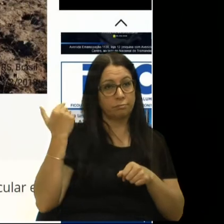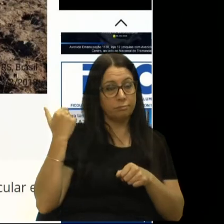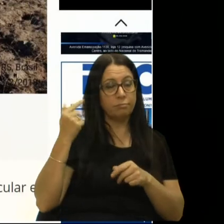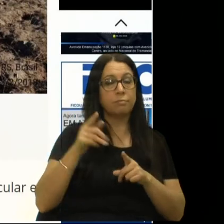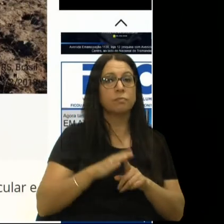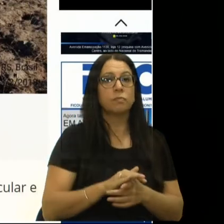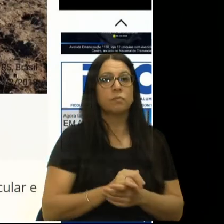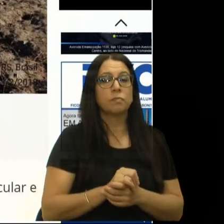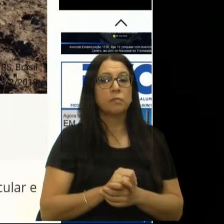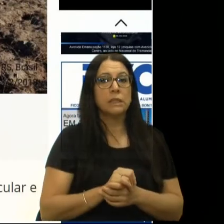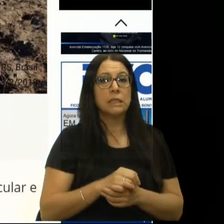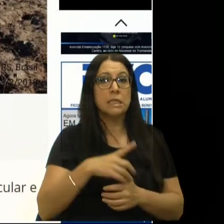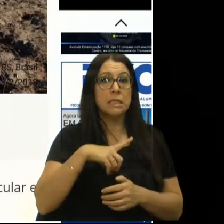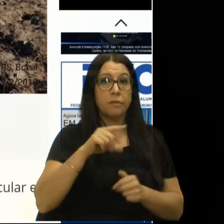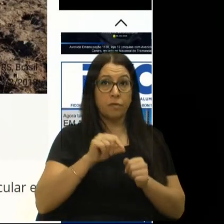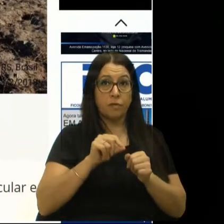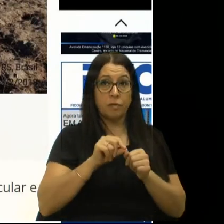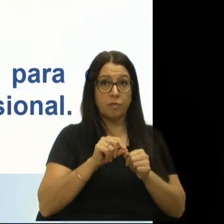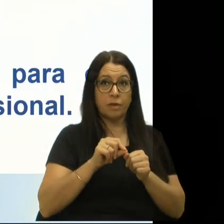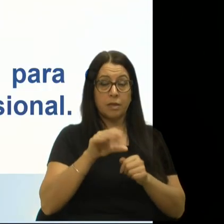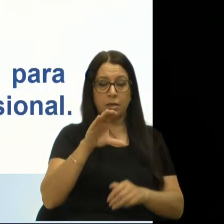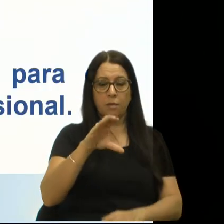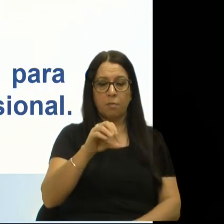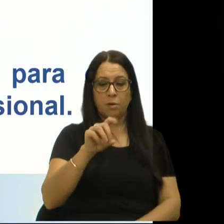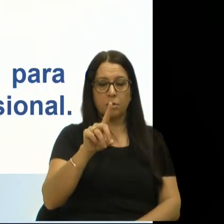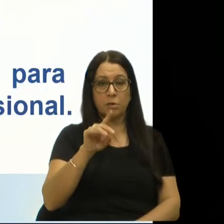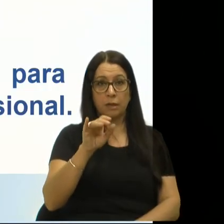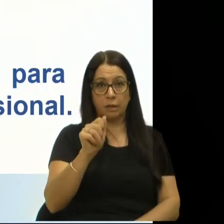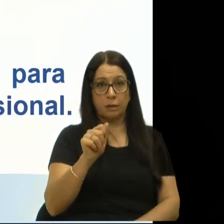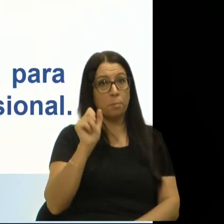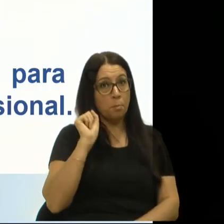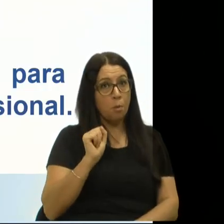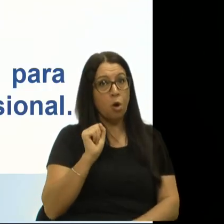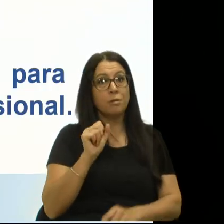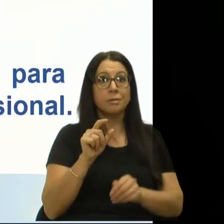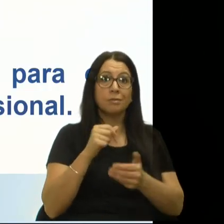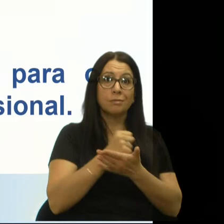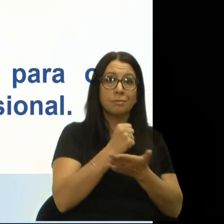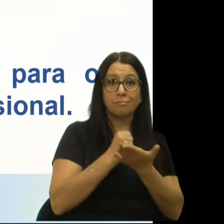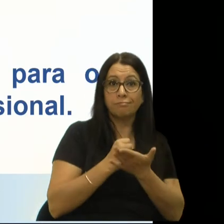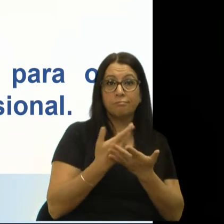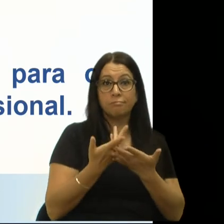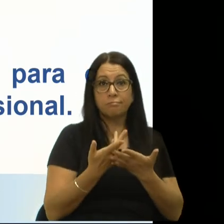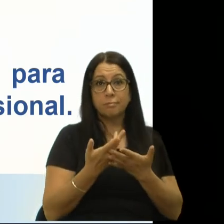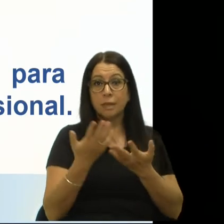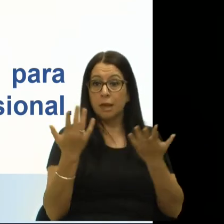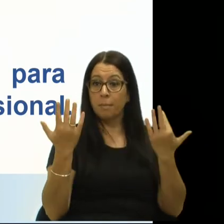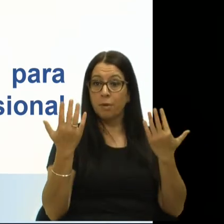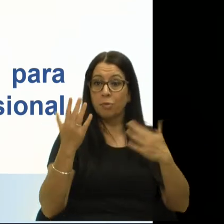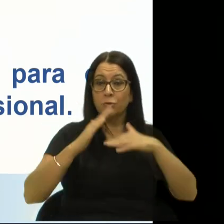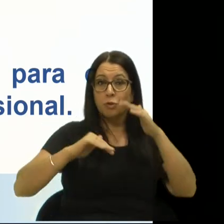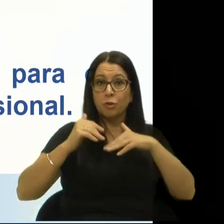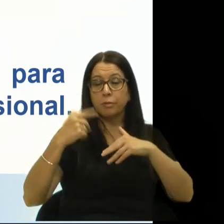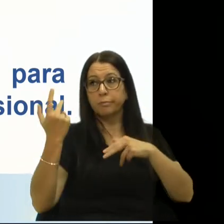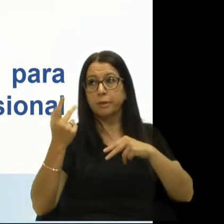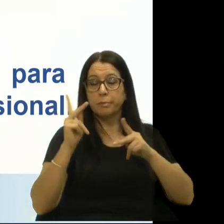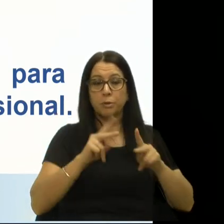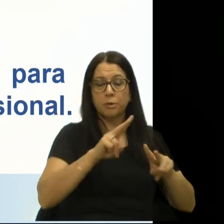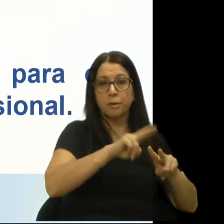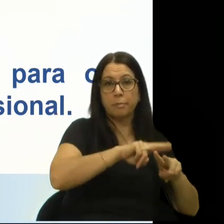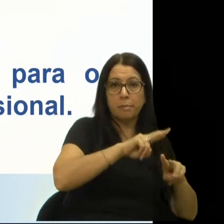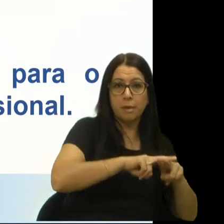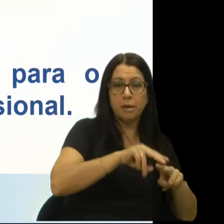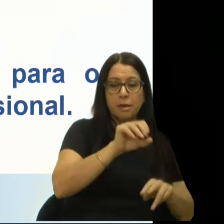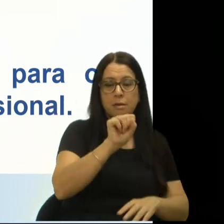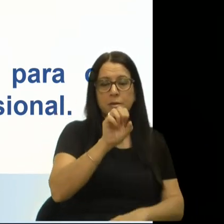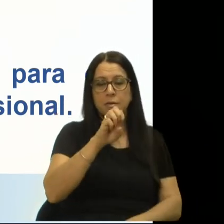que, e se isso for feito pela CODECA, ela possa contratar mão de obra prisional do semiaberto, assim